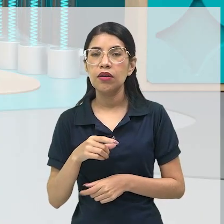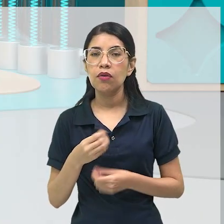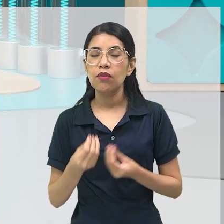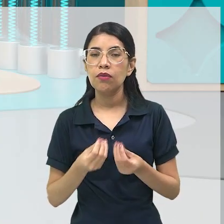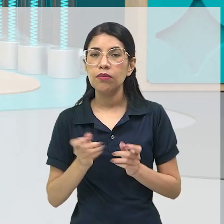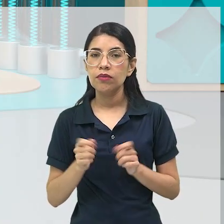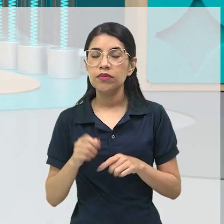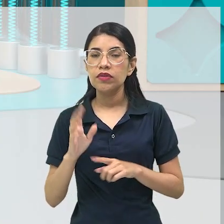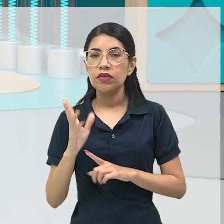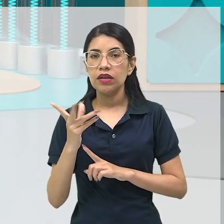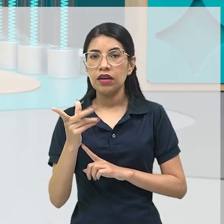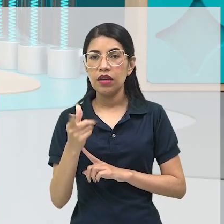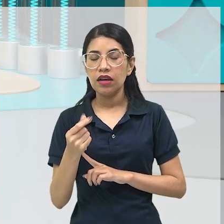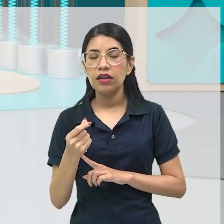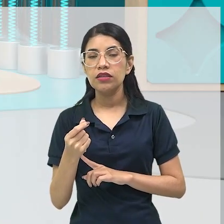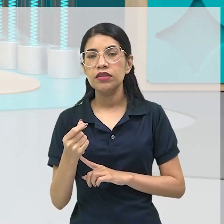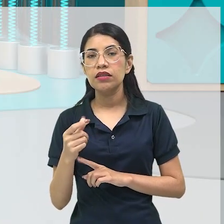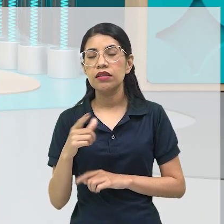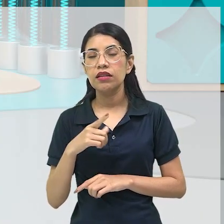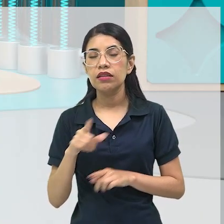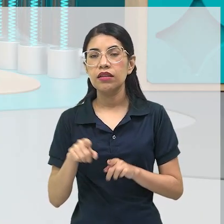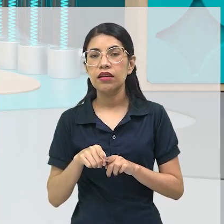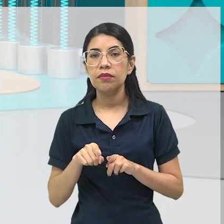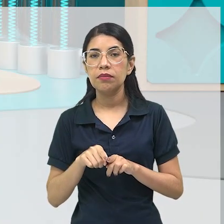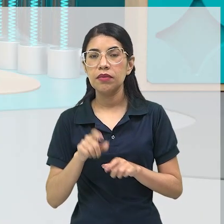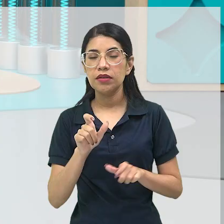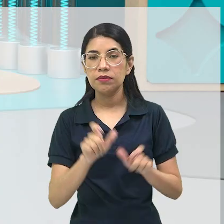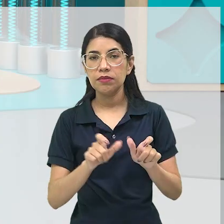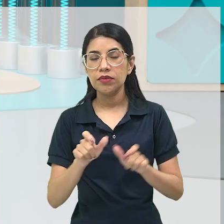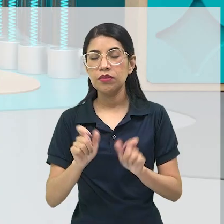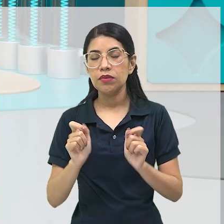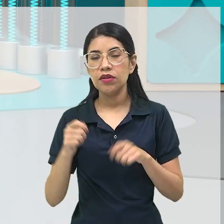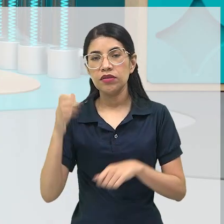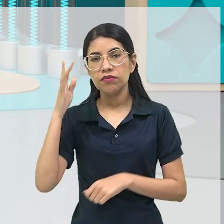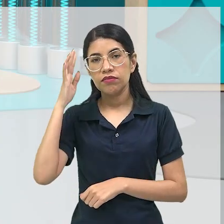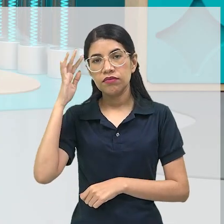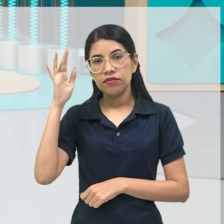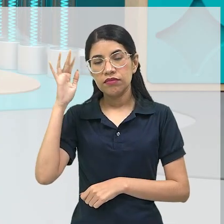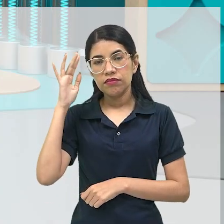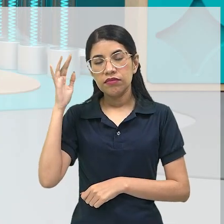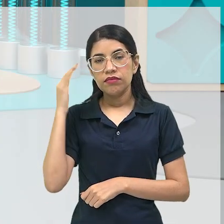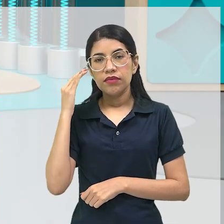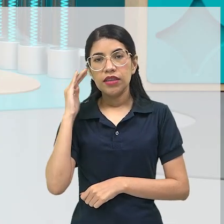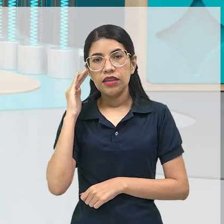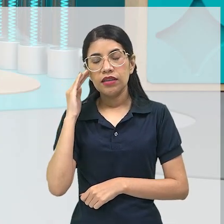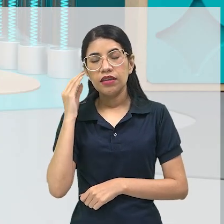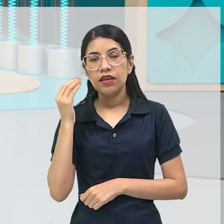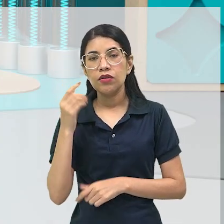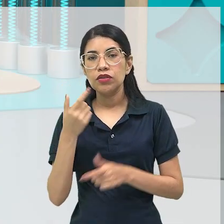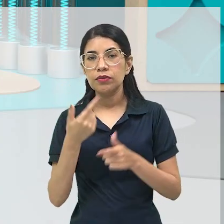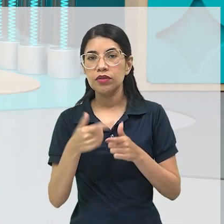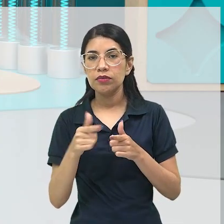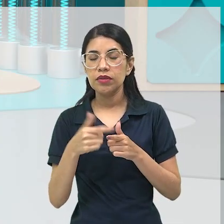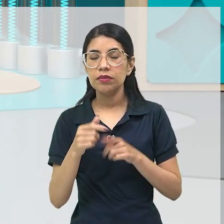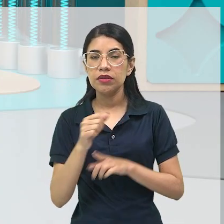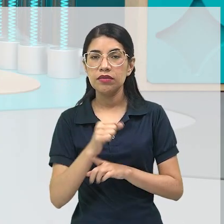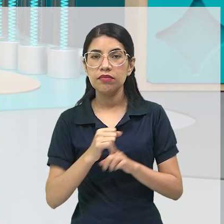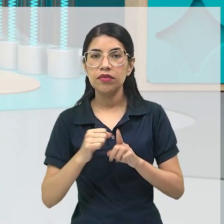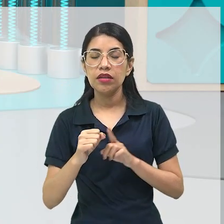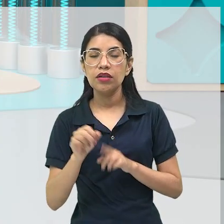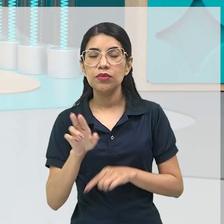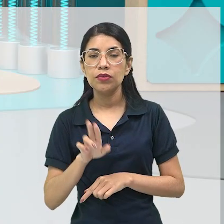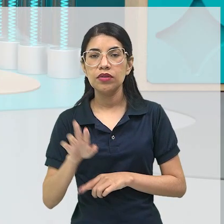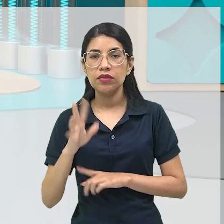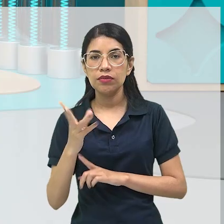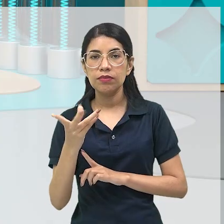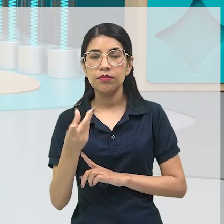com a arte e para que as pessoas passem a refletir e entender as questões sociais por meio da arte